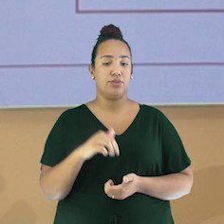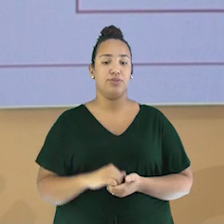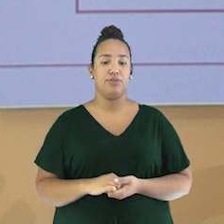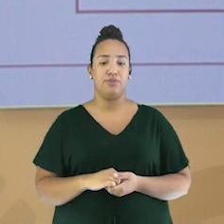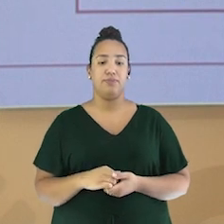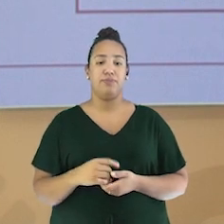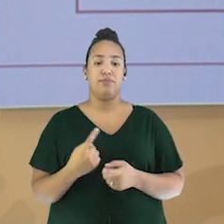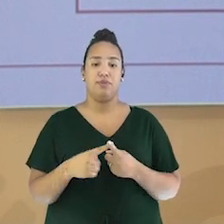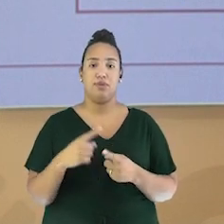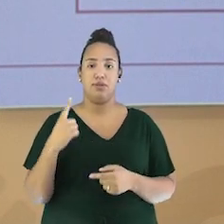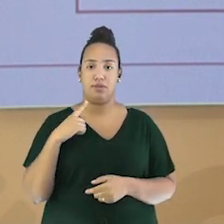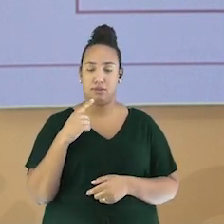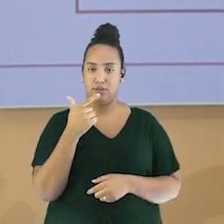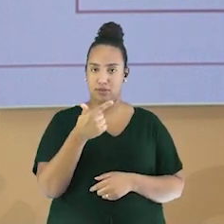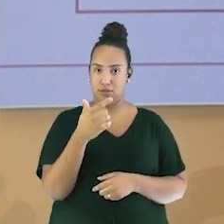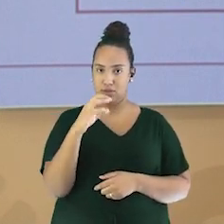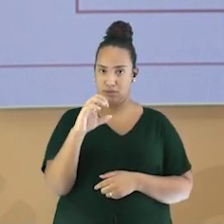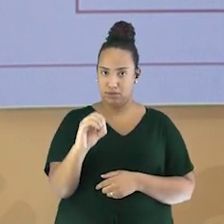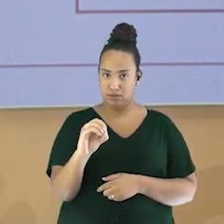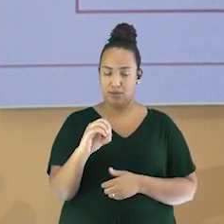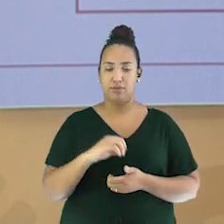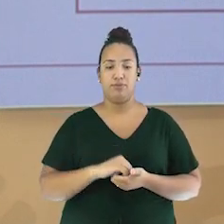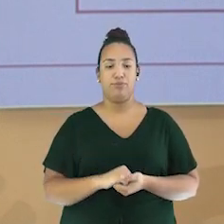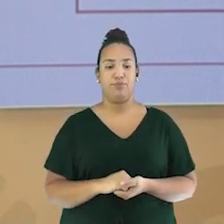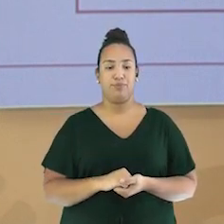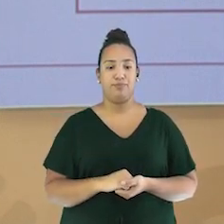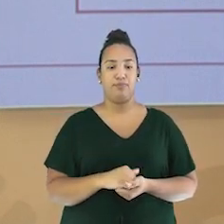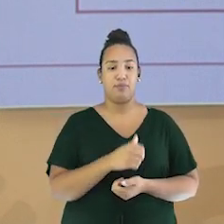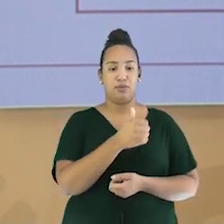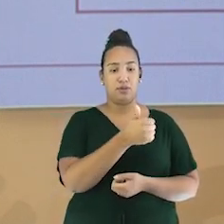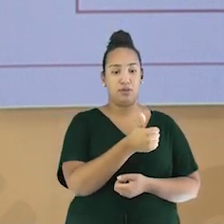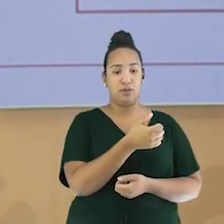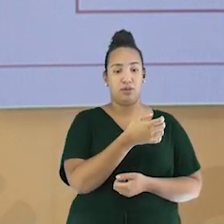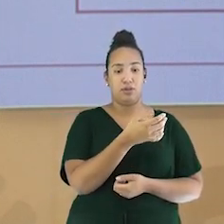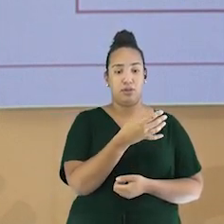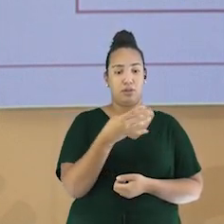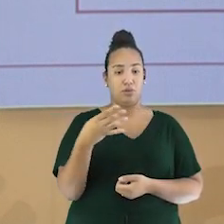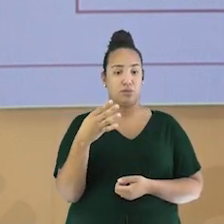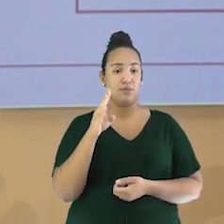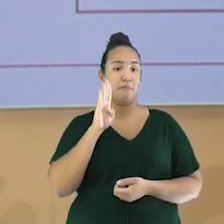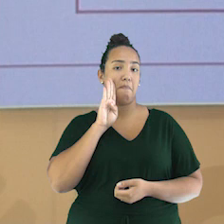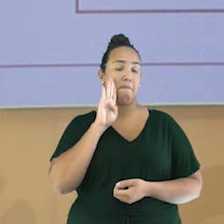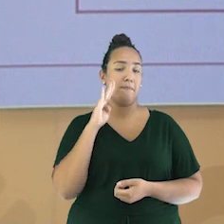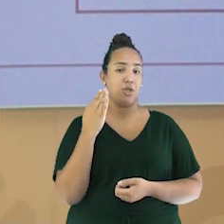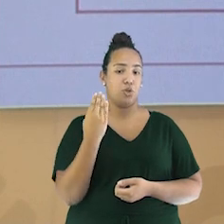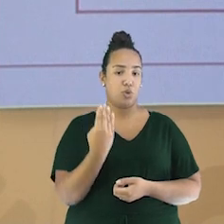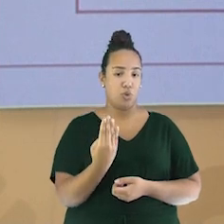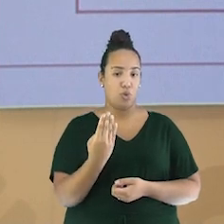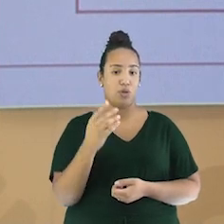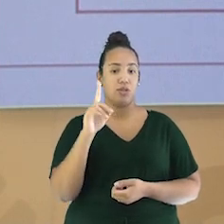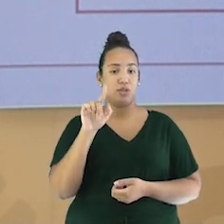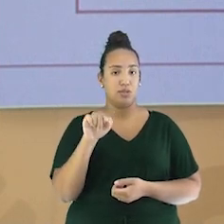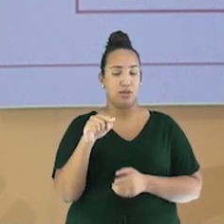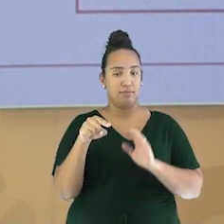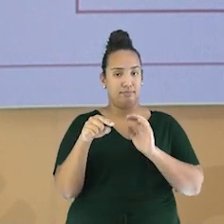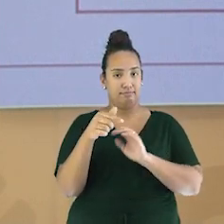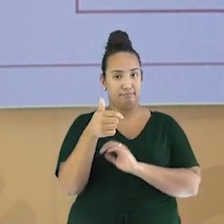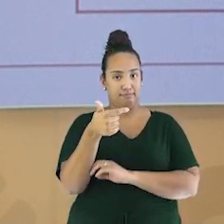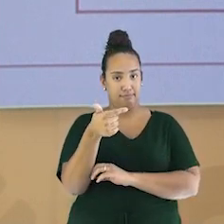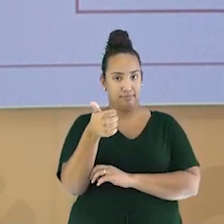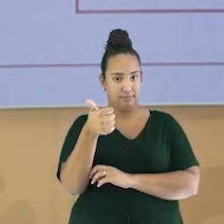7 zeros. O expoente de 14 bilhões de neurônios no cérebro vai ser o